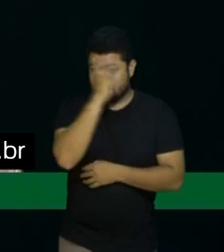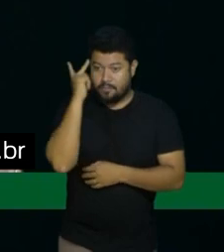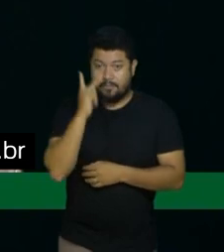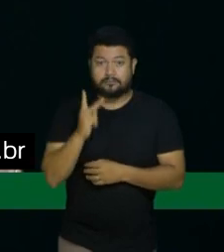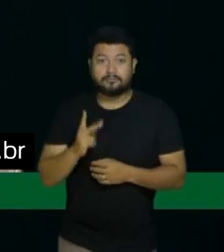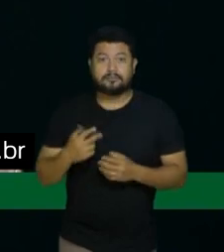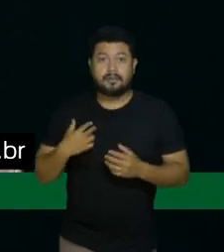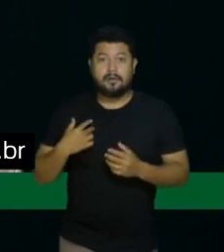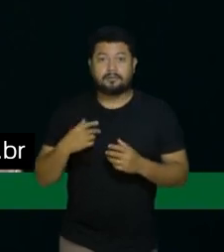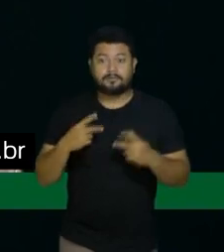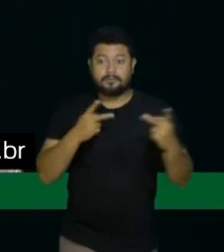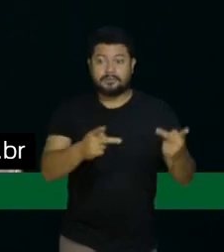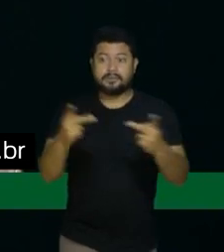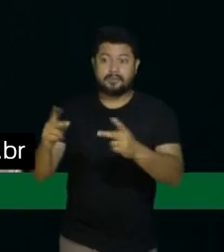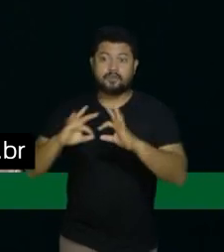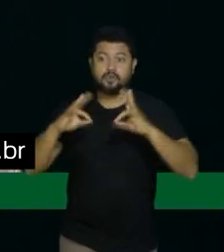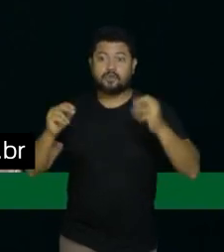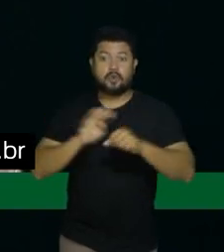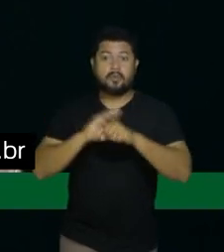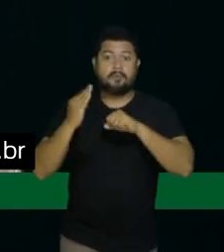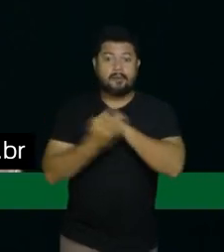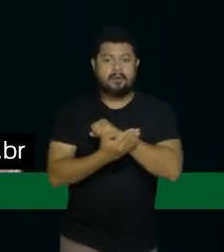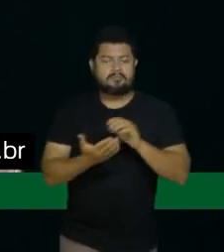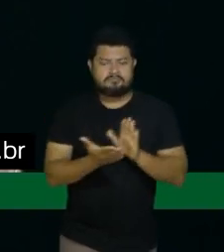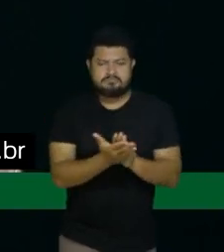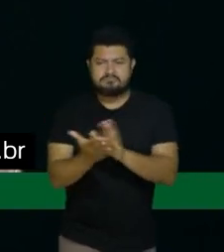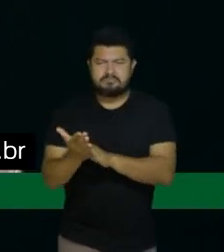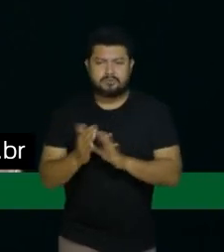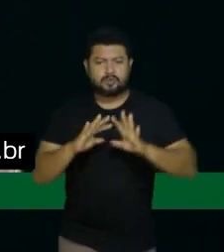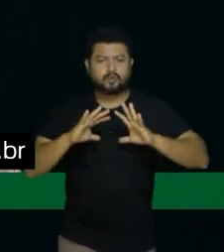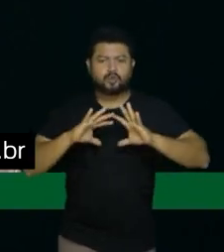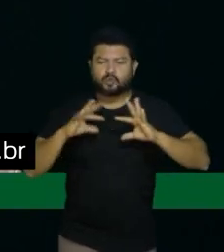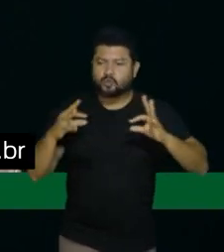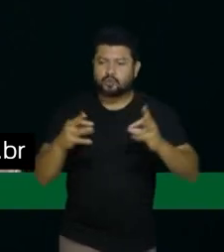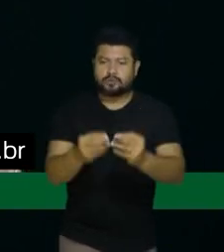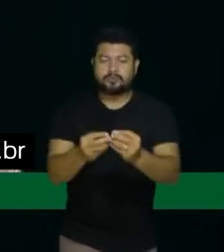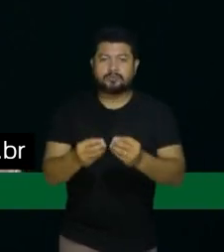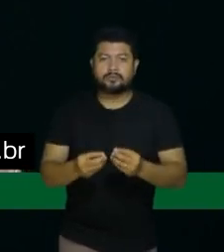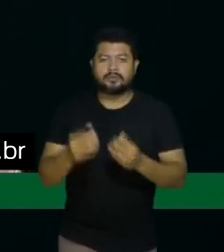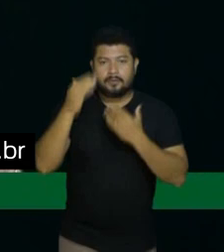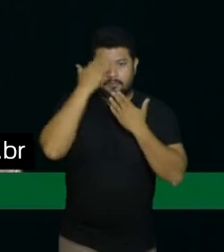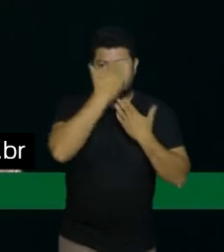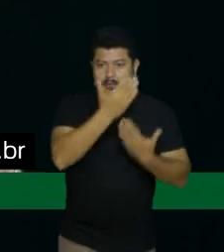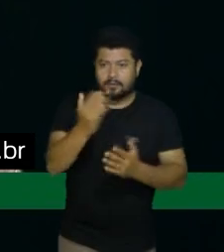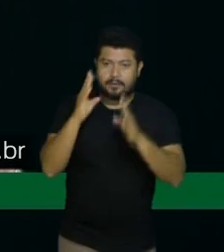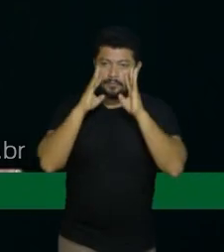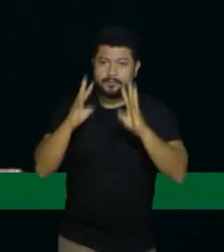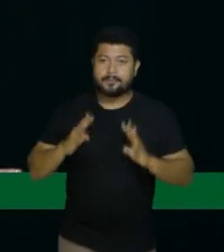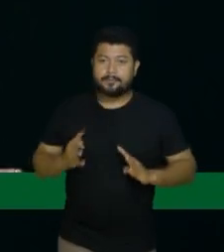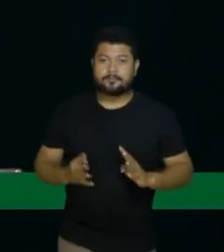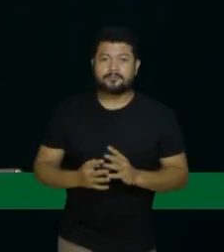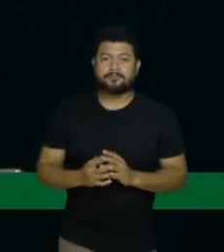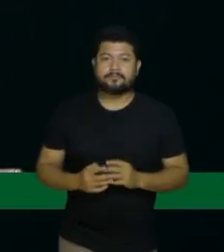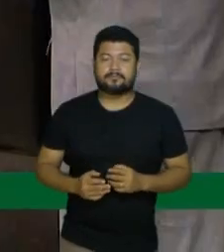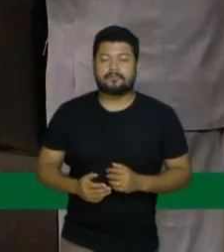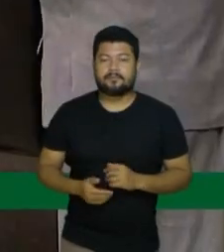bairros aqui da cidade parabéns parabéns deputados Parabéns a todos e obrigado pela oportunidade viva